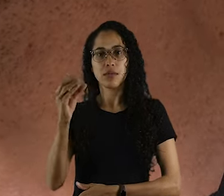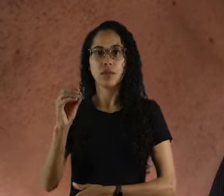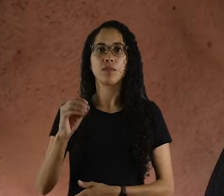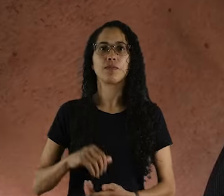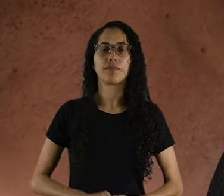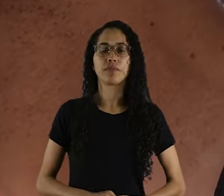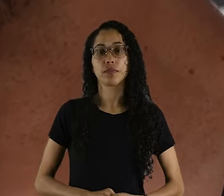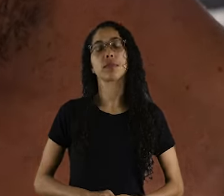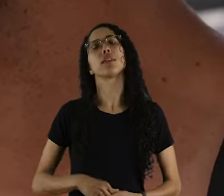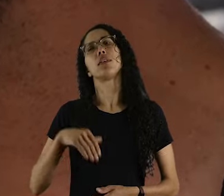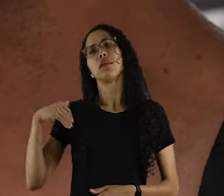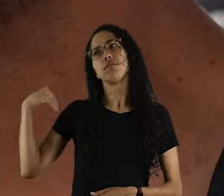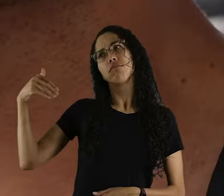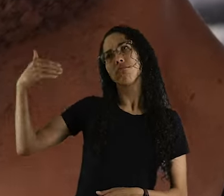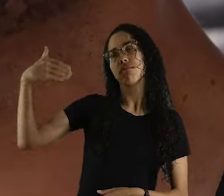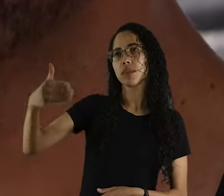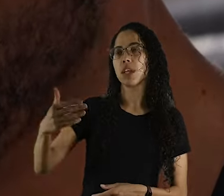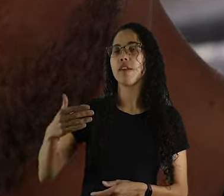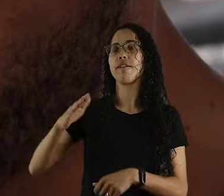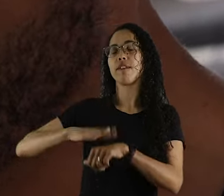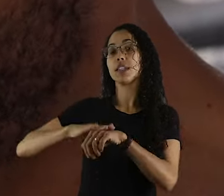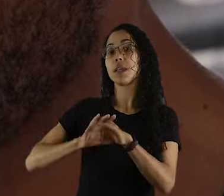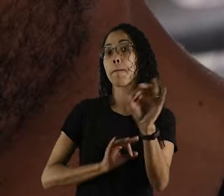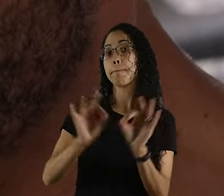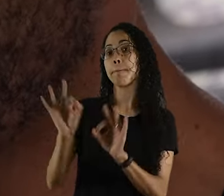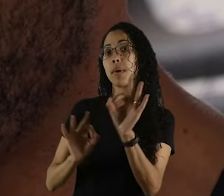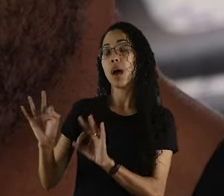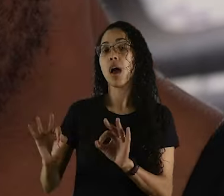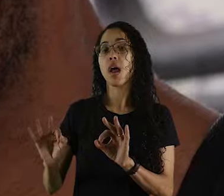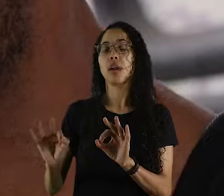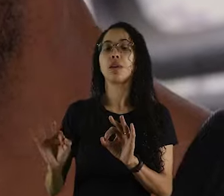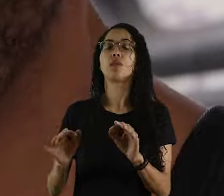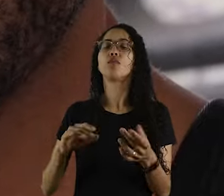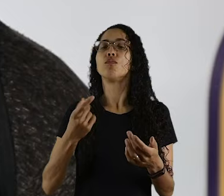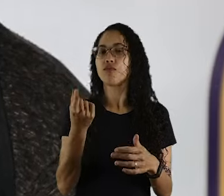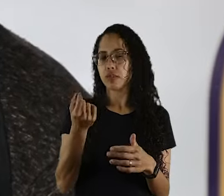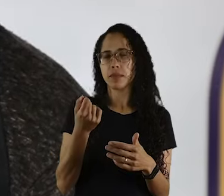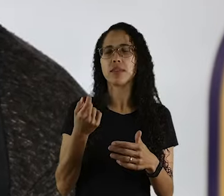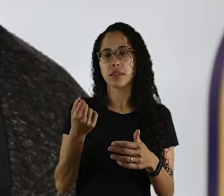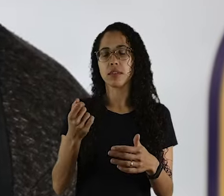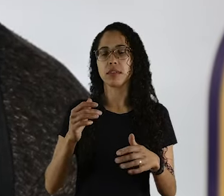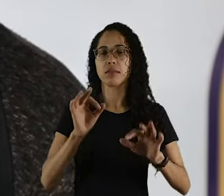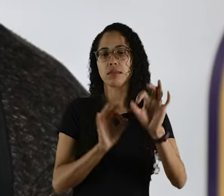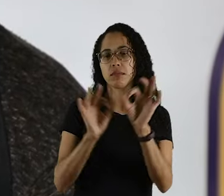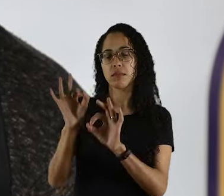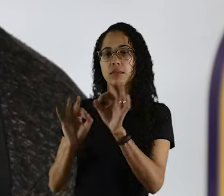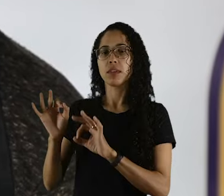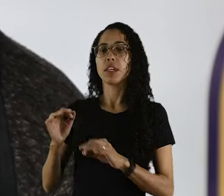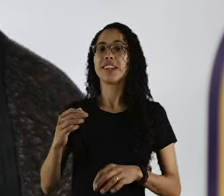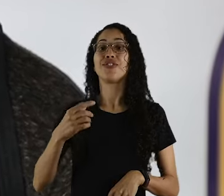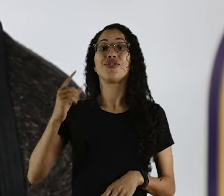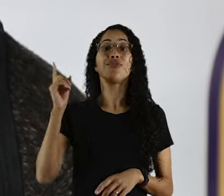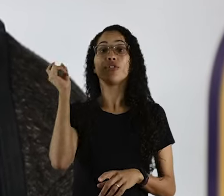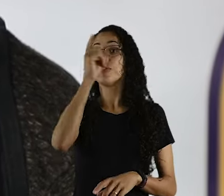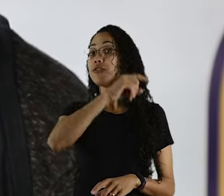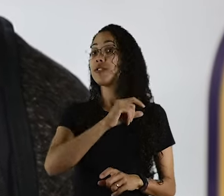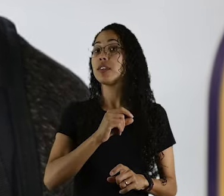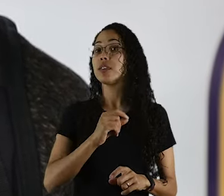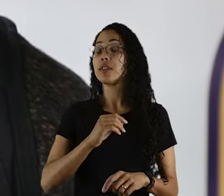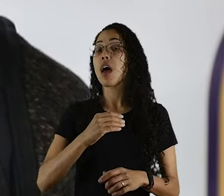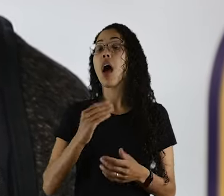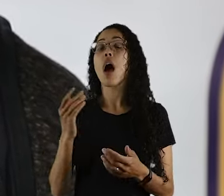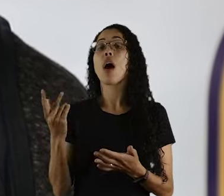protocolo, digamos assim, de organização financeira, acabou dando certo, fui fazendo um pezinho de meia. E eu acho que a parte mais difícil foi tomar a coragem para